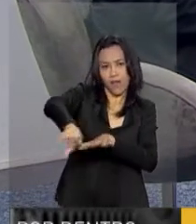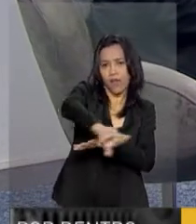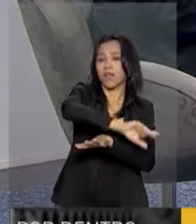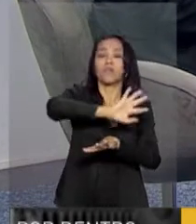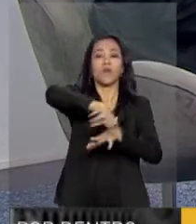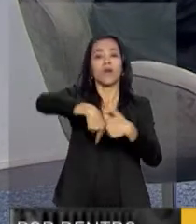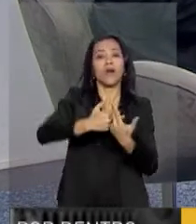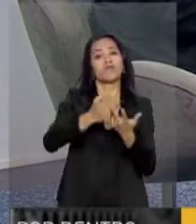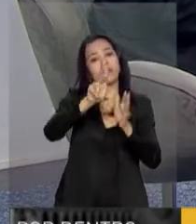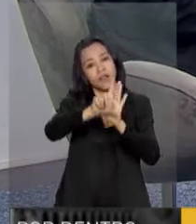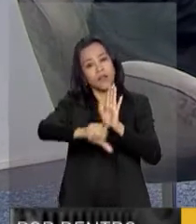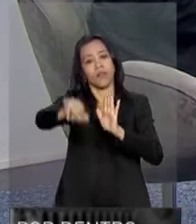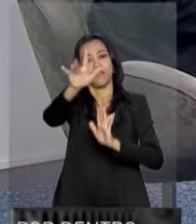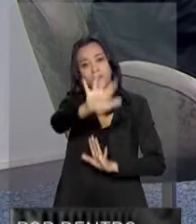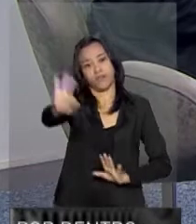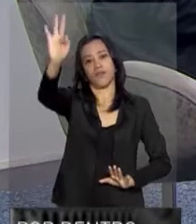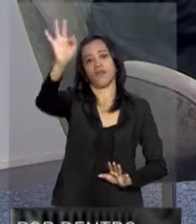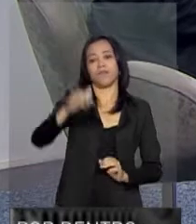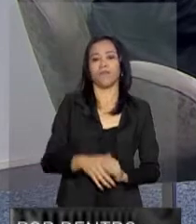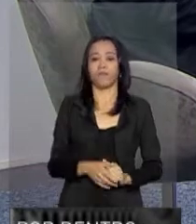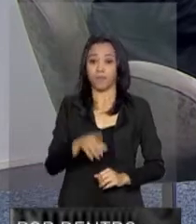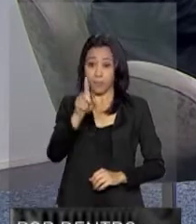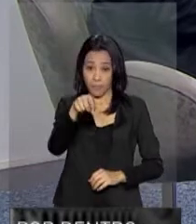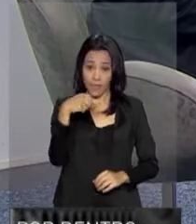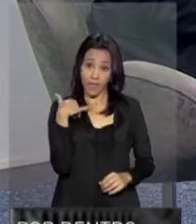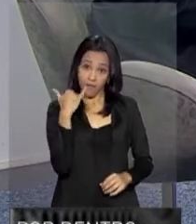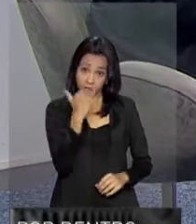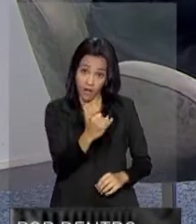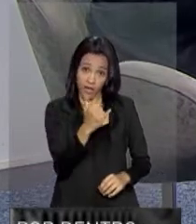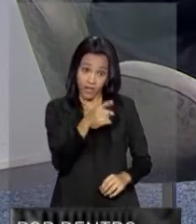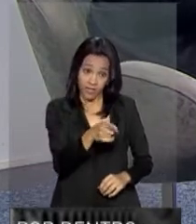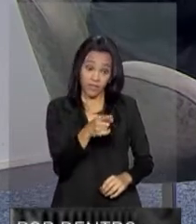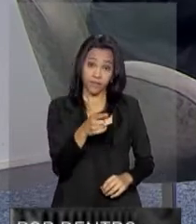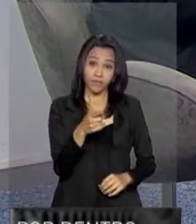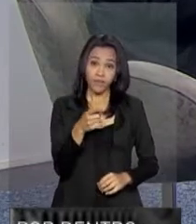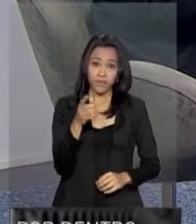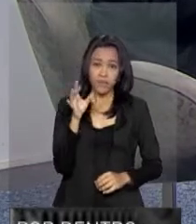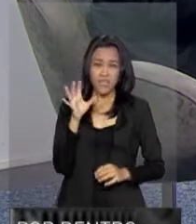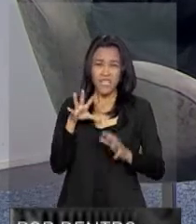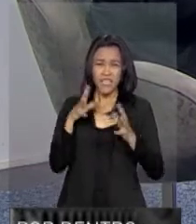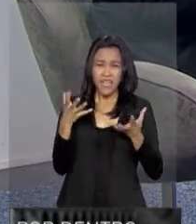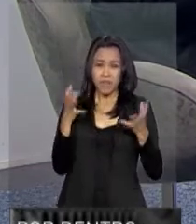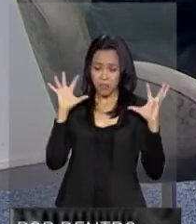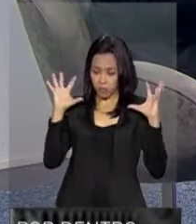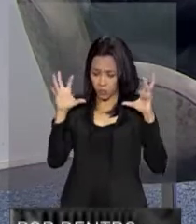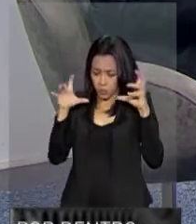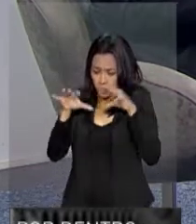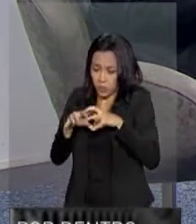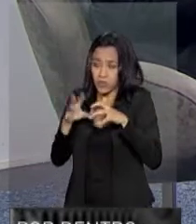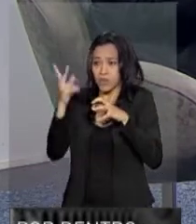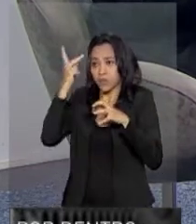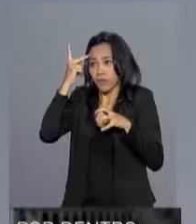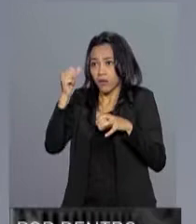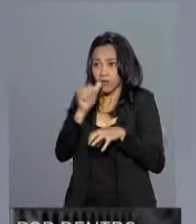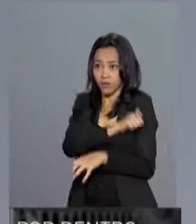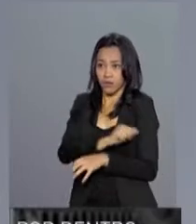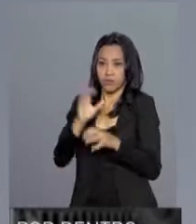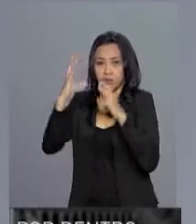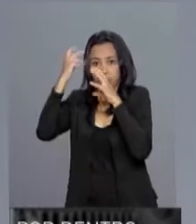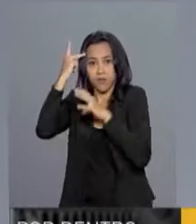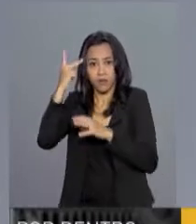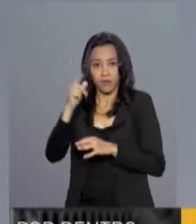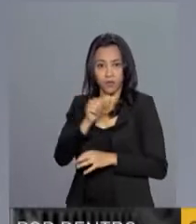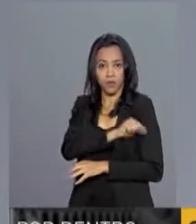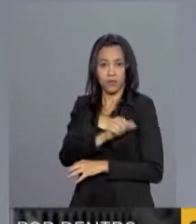à cultura sempre aquele objetivo de desconcentrar a tirar a doença não queremos desconcentrar também por outro lado aumentamos o